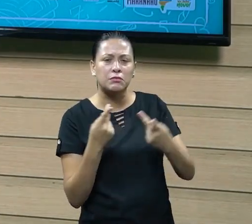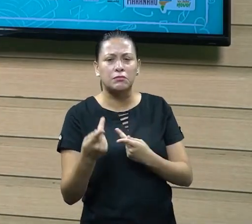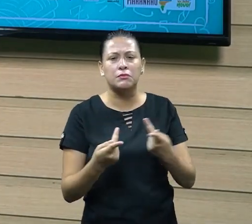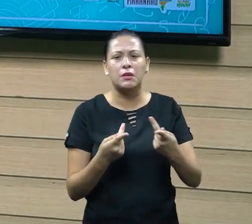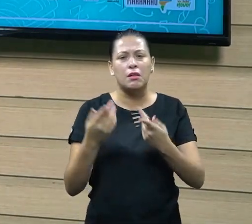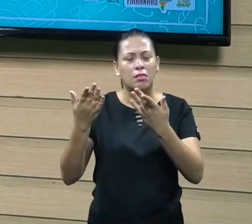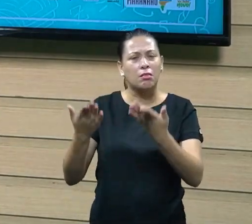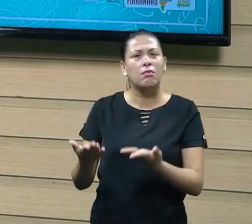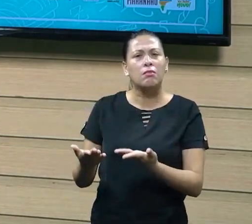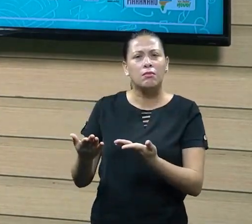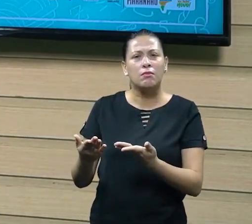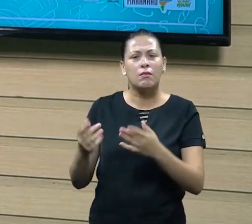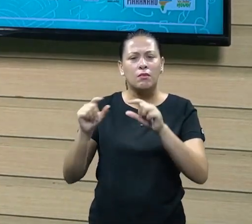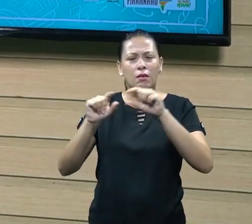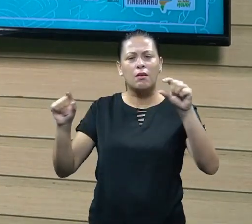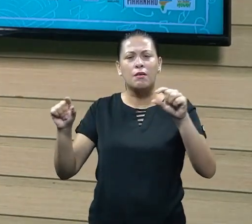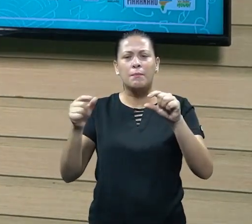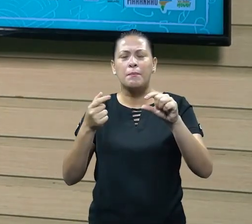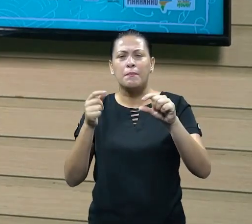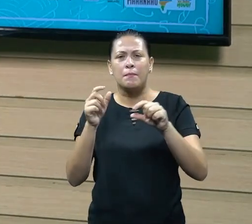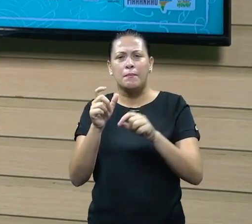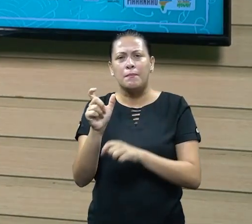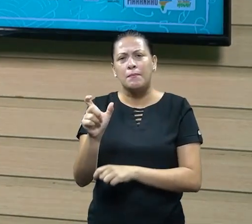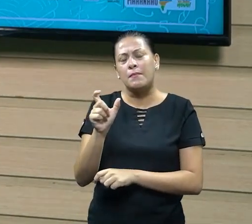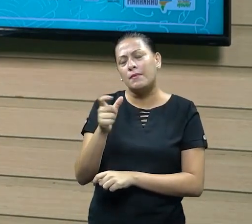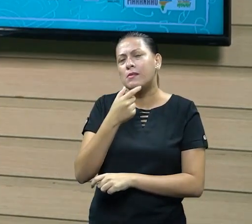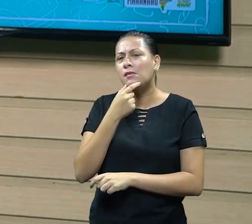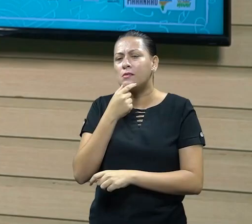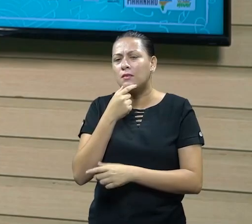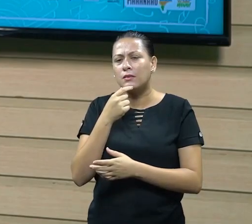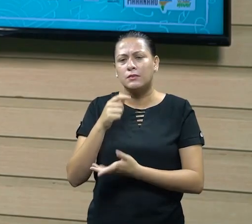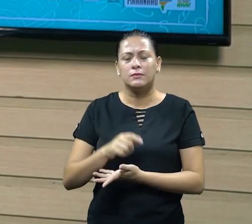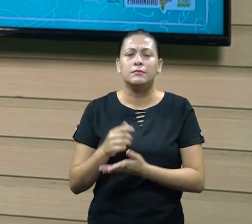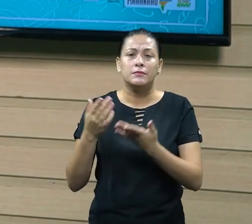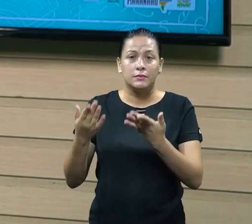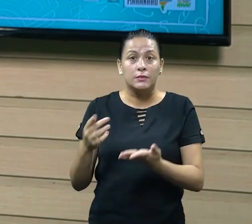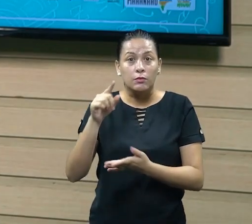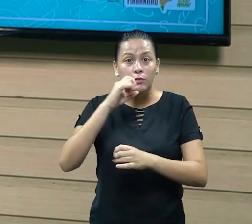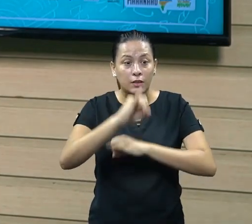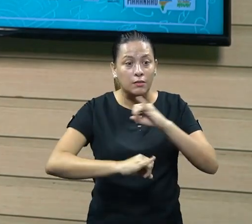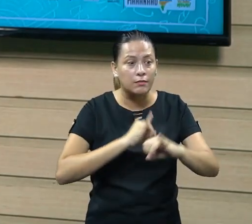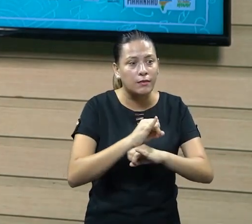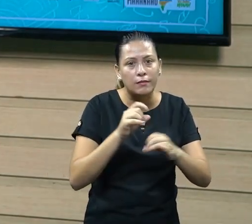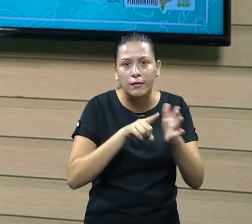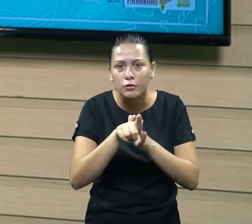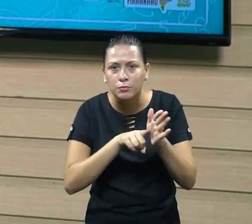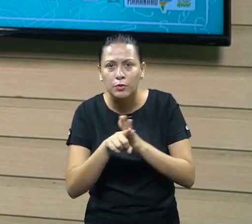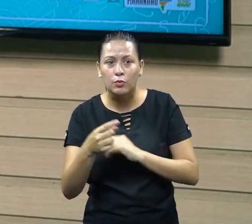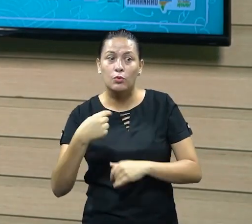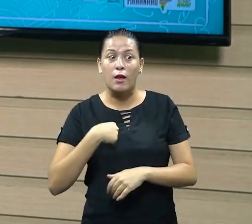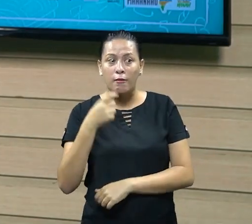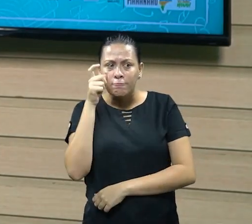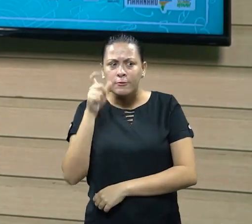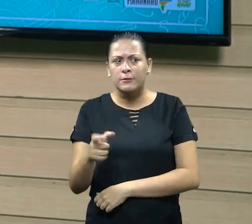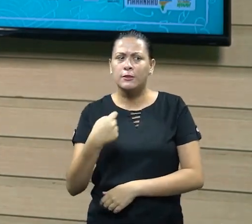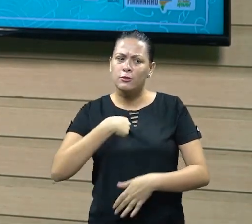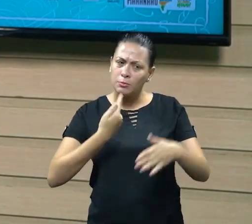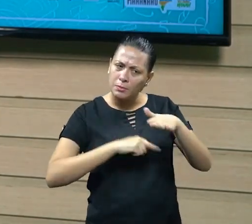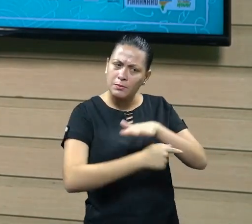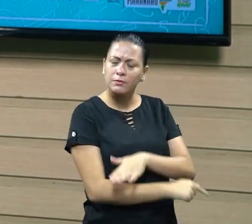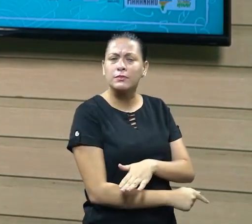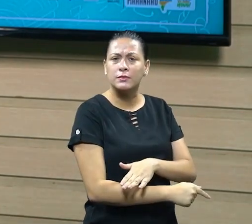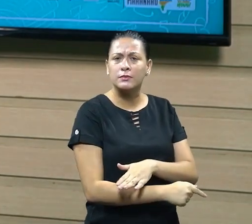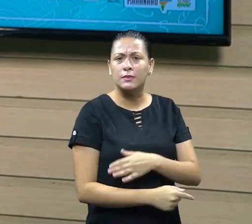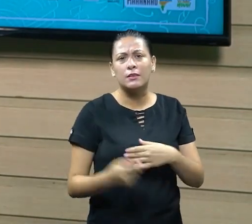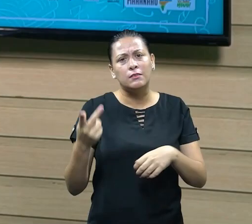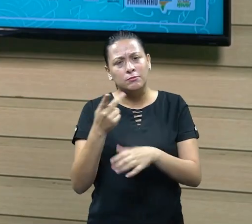interessante. Vai lá, aprofunda. Vai lá na internet, procura. Nossa, professor, como é interessante o assunto, eu me aprofundei. Bacana, então busca esse